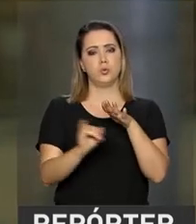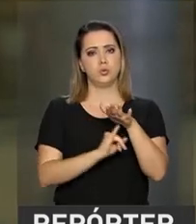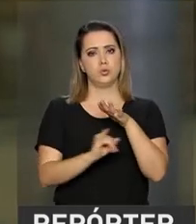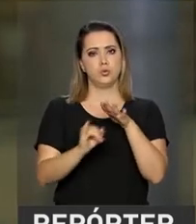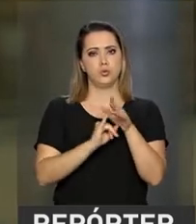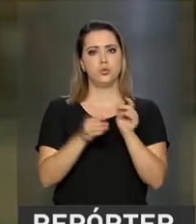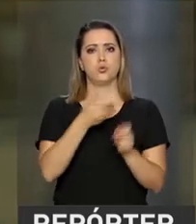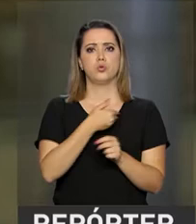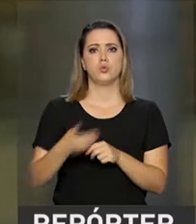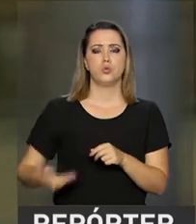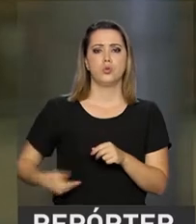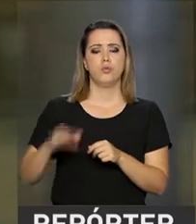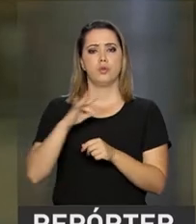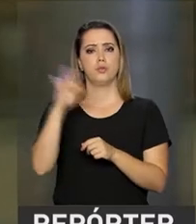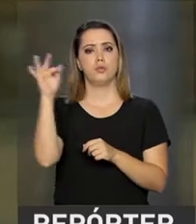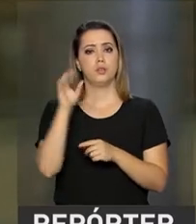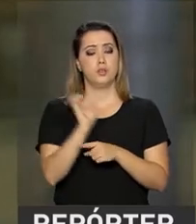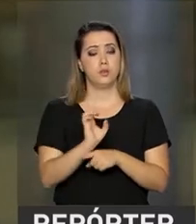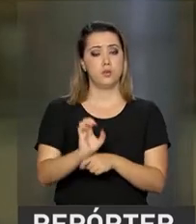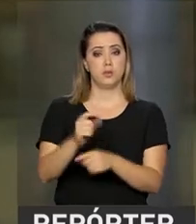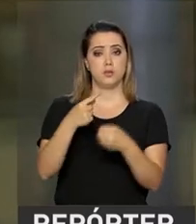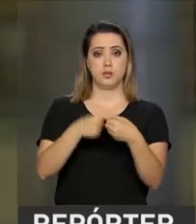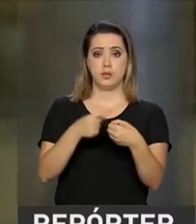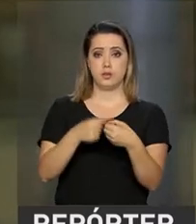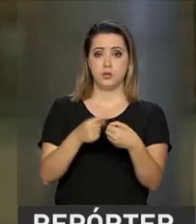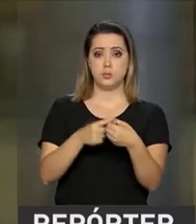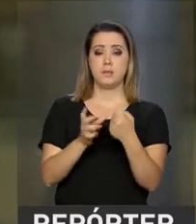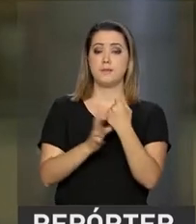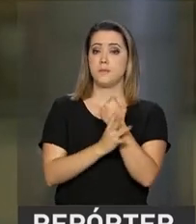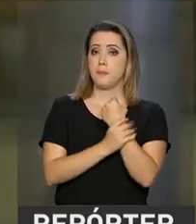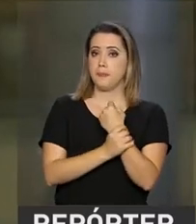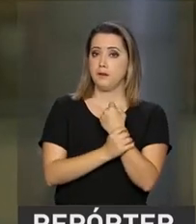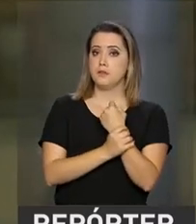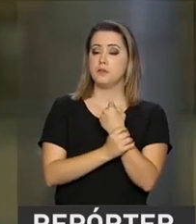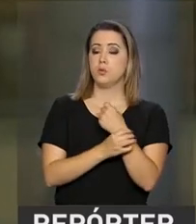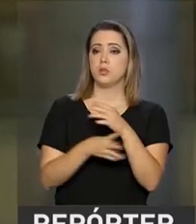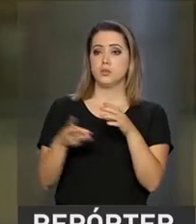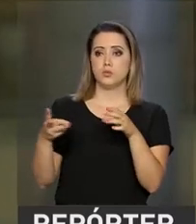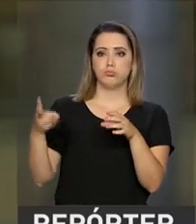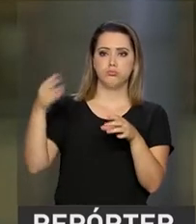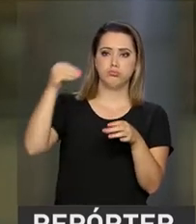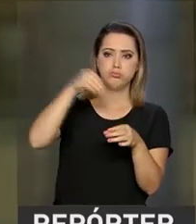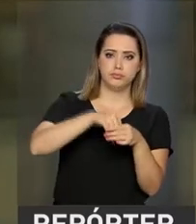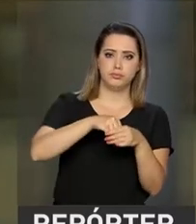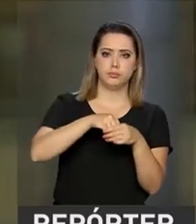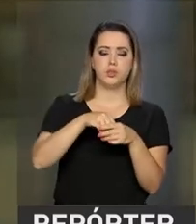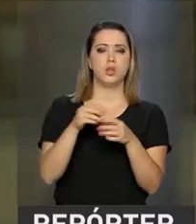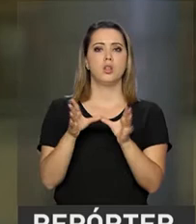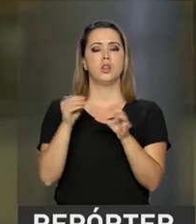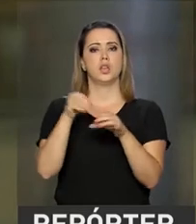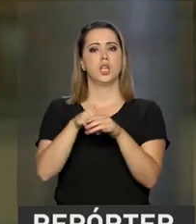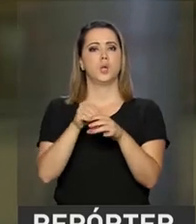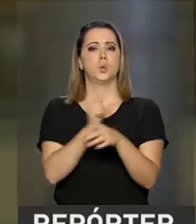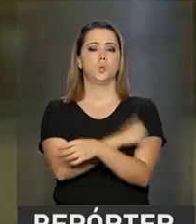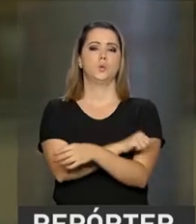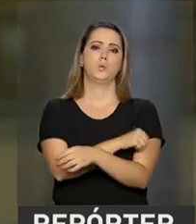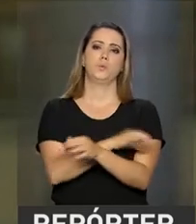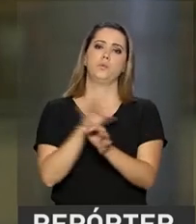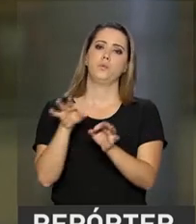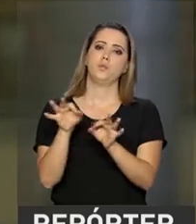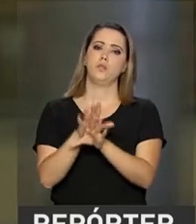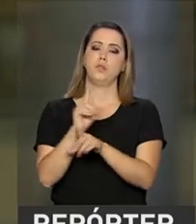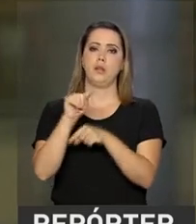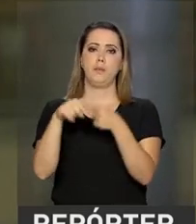da união do estado e do município do rio de janeiro esse comitê vai funcionar na cidade do rio de janeiro até o fim